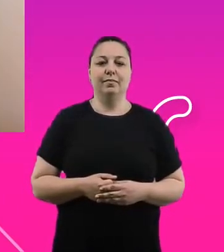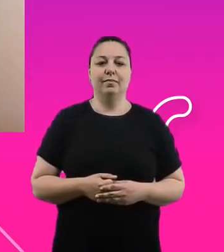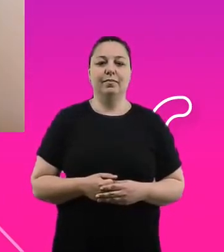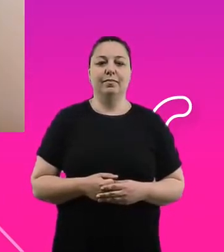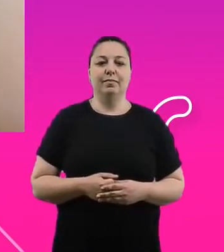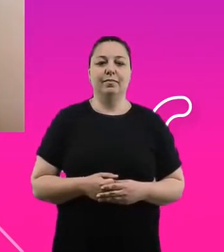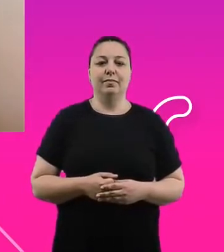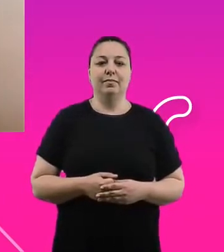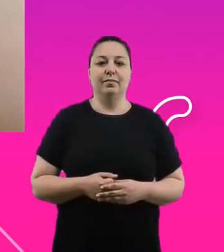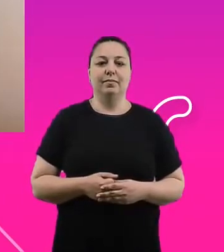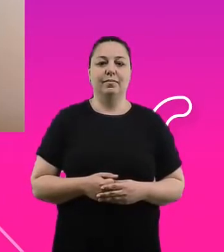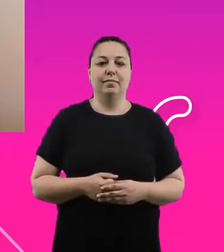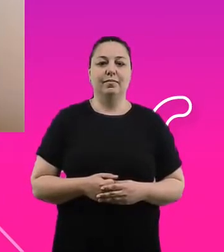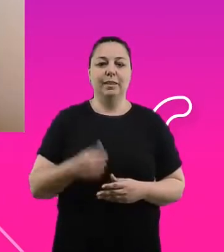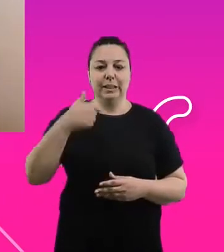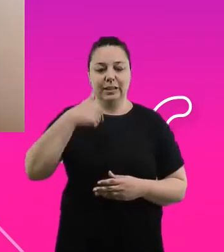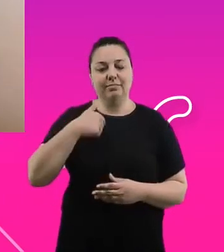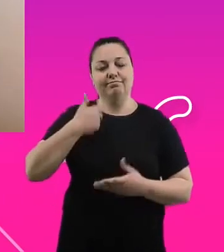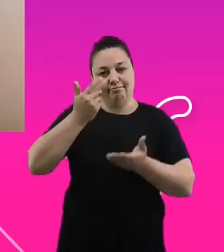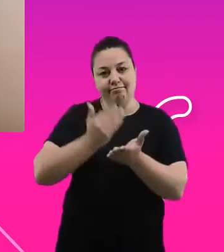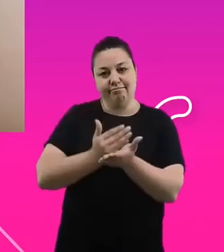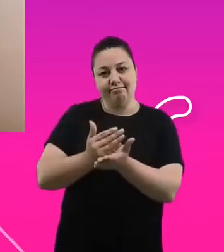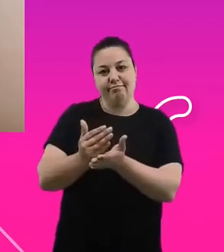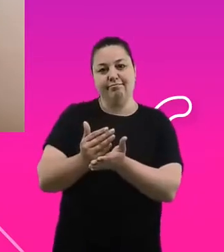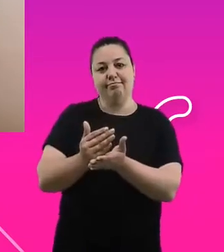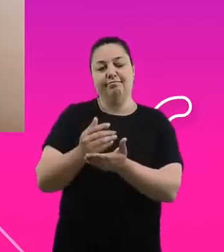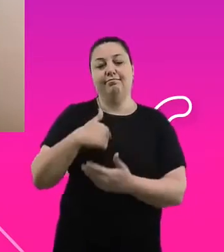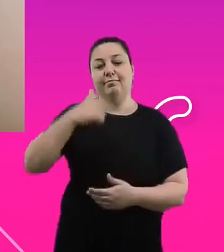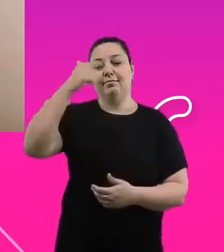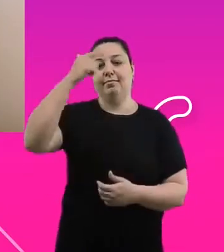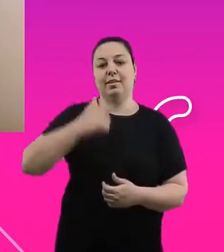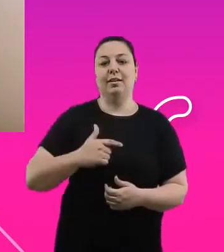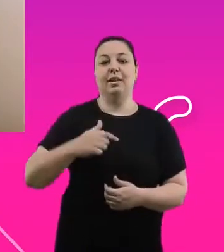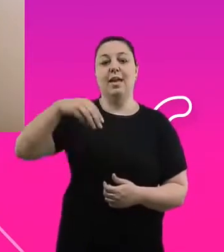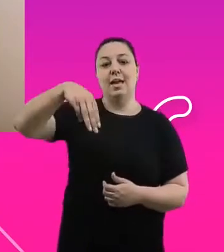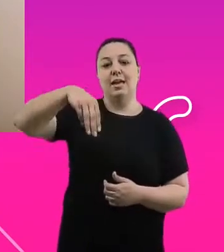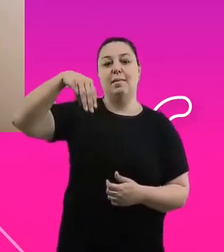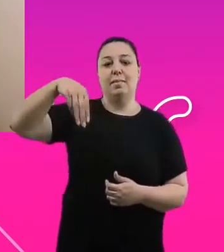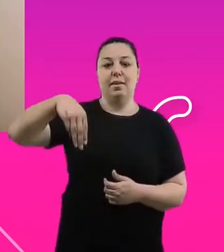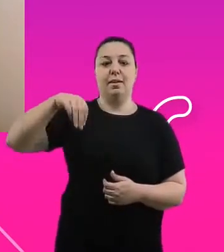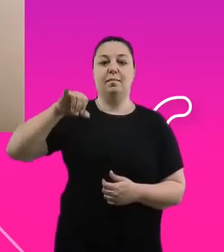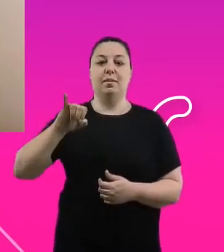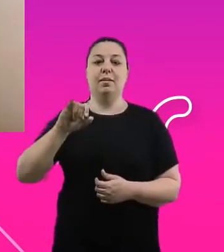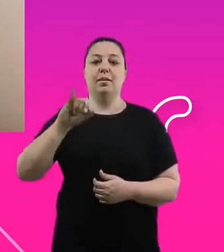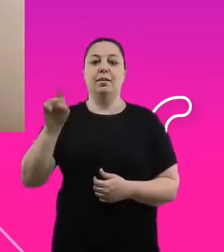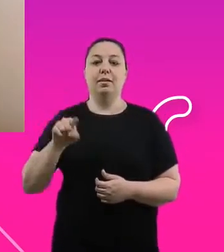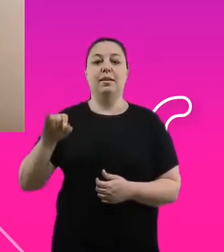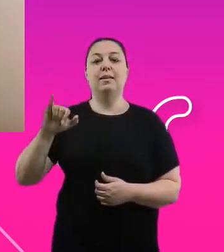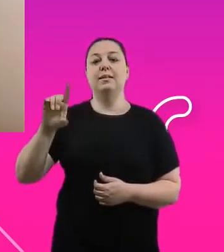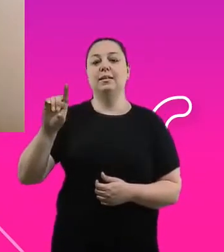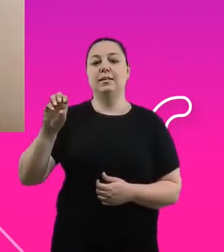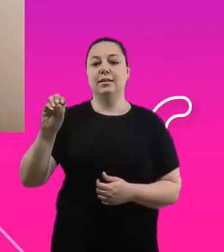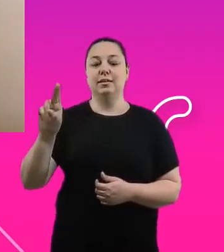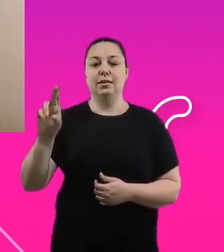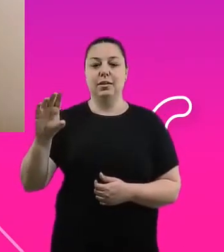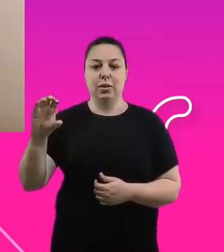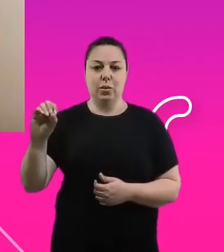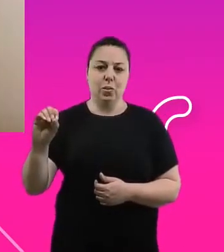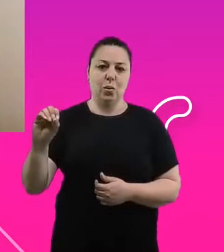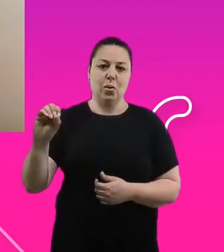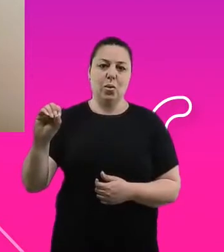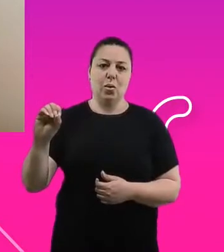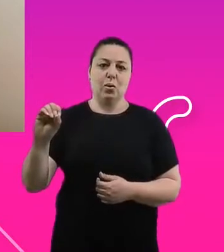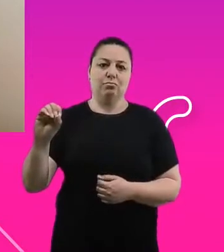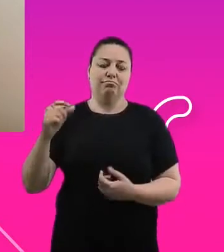Então, ó, acho que eu posso começar aqui. Eu sou MM Isidoro. Eu não sei o que eu faço